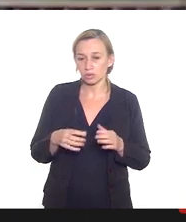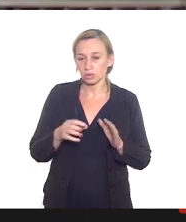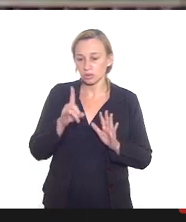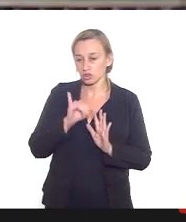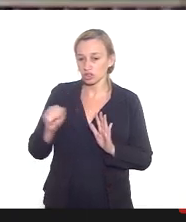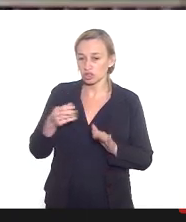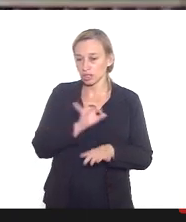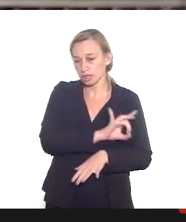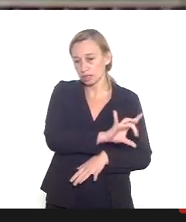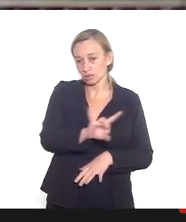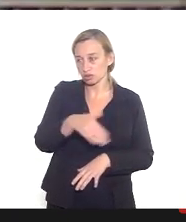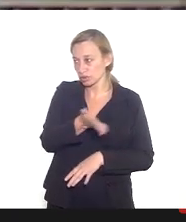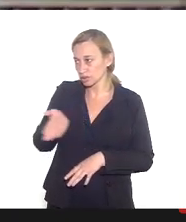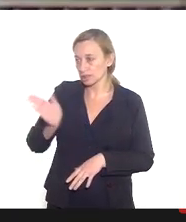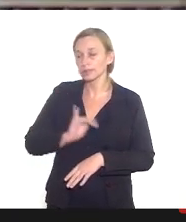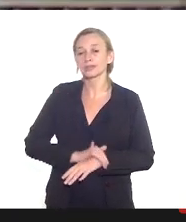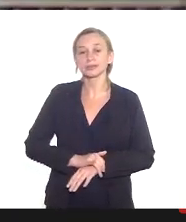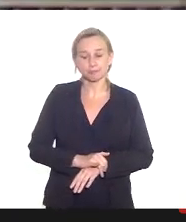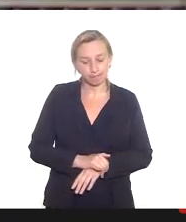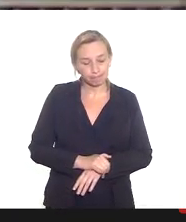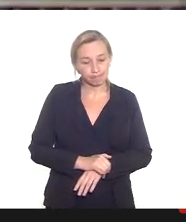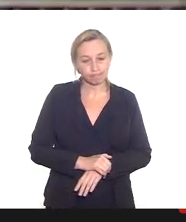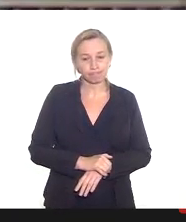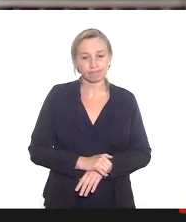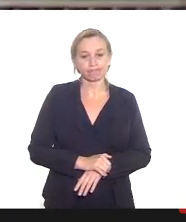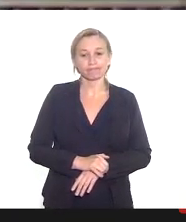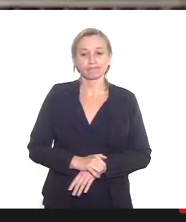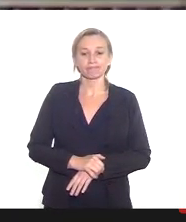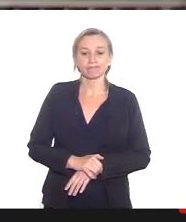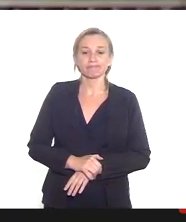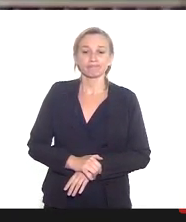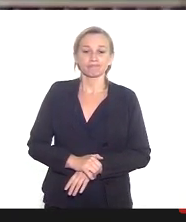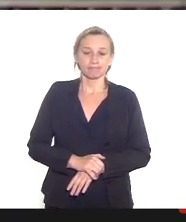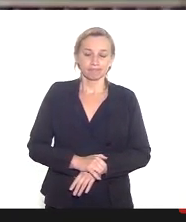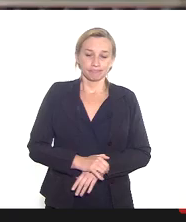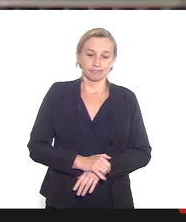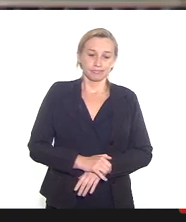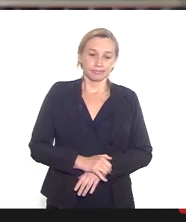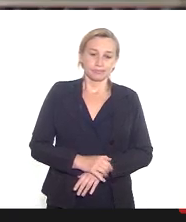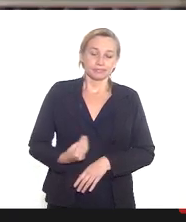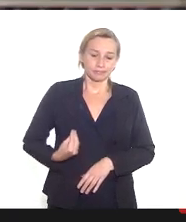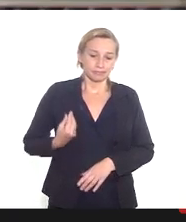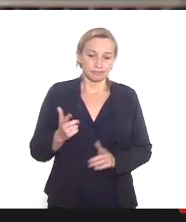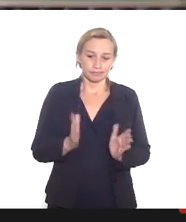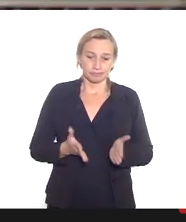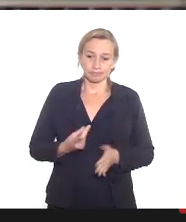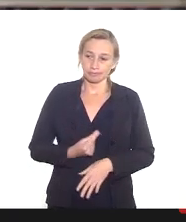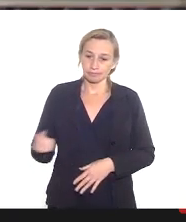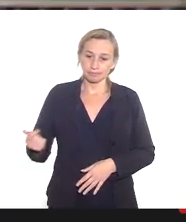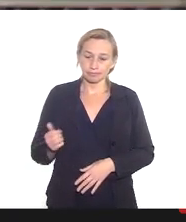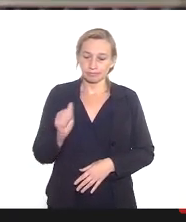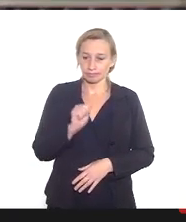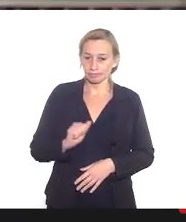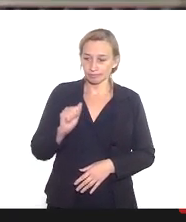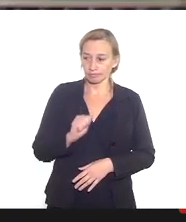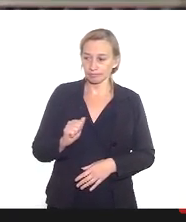especialistas e dos especialistas e técnicos é que é presentes hoje eu saio mas a minha Assessoria